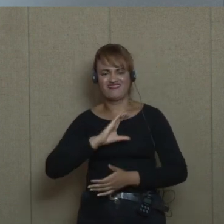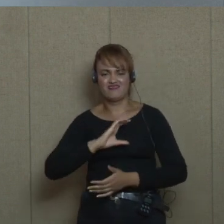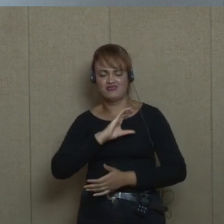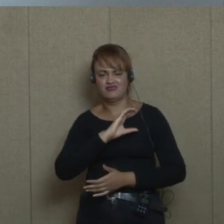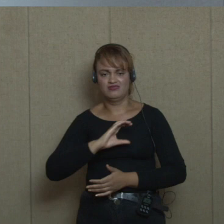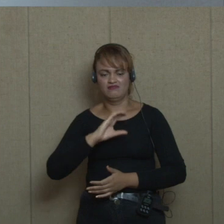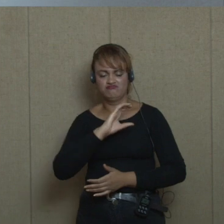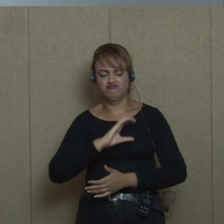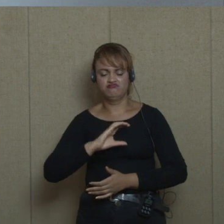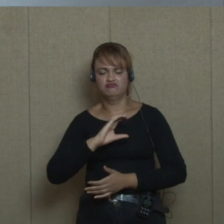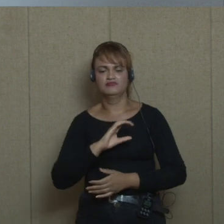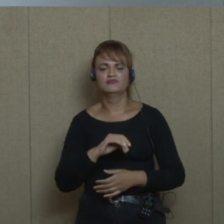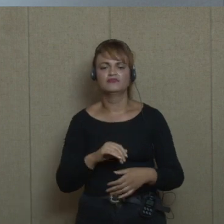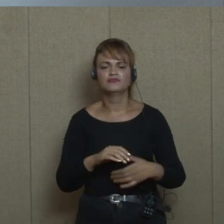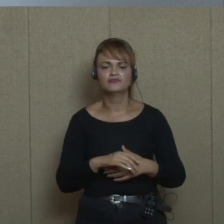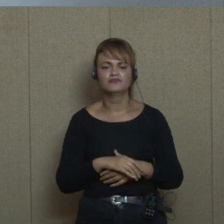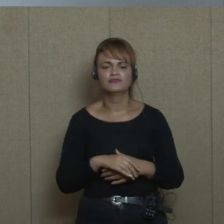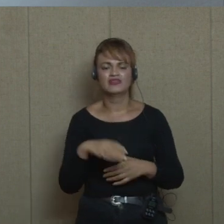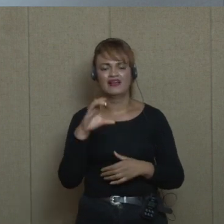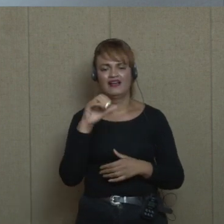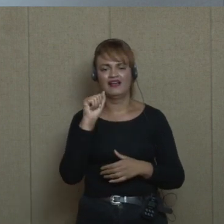e